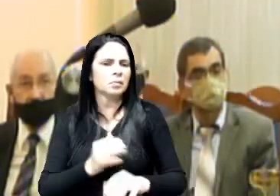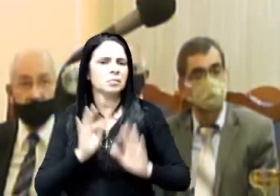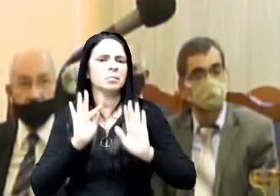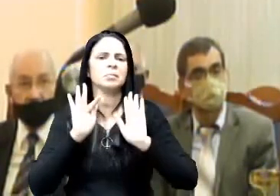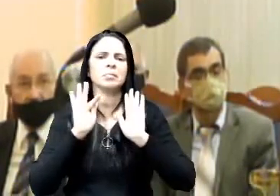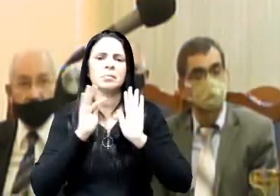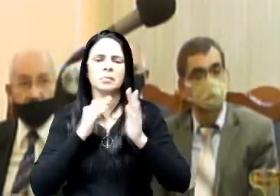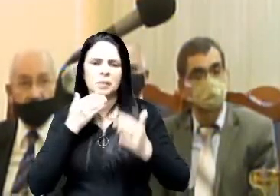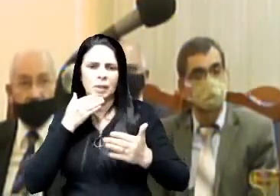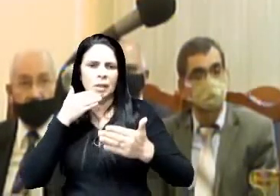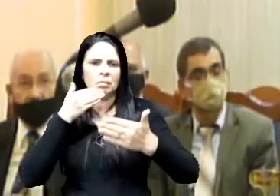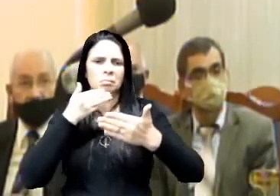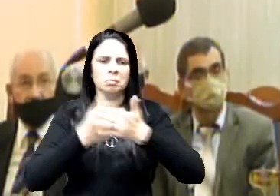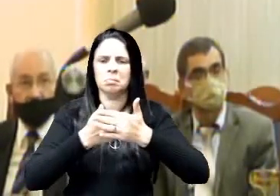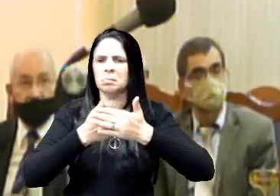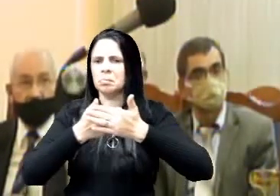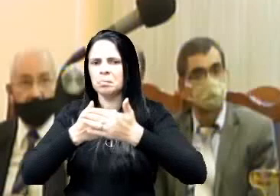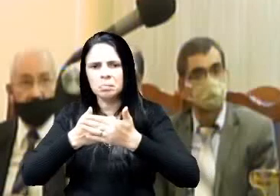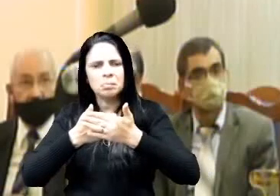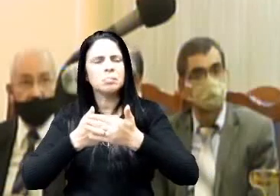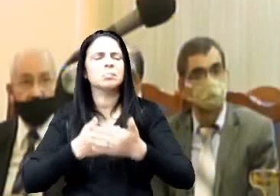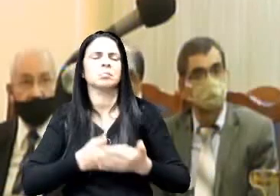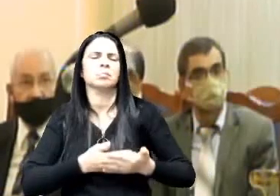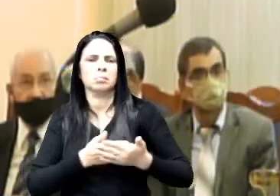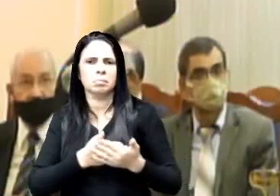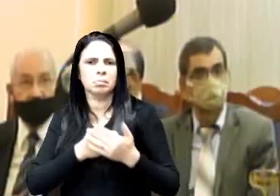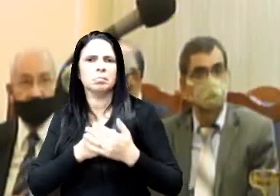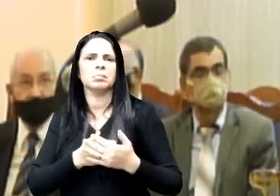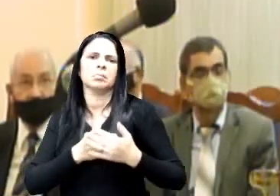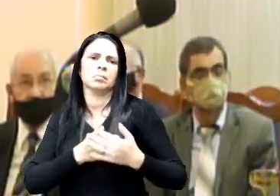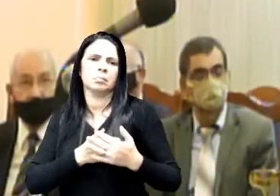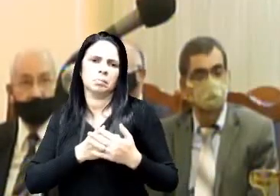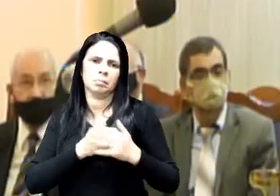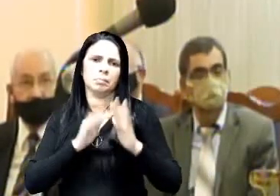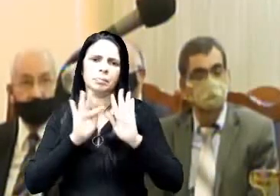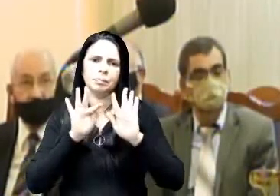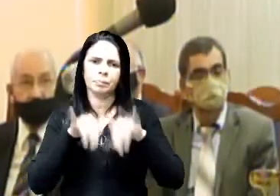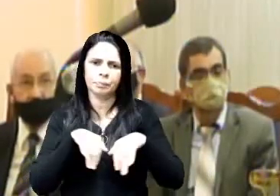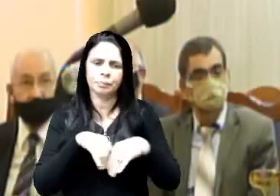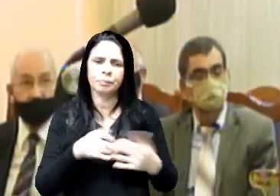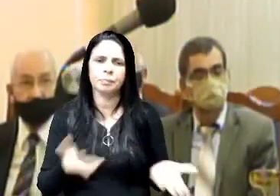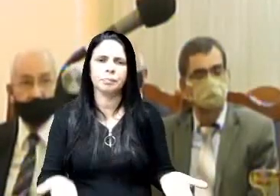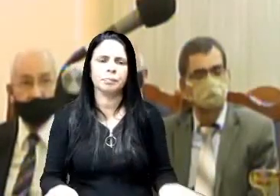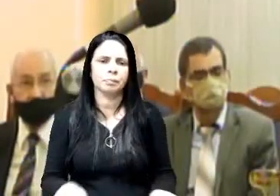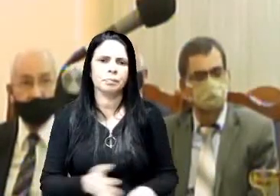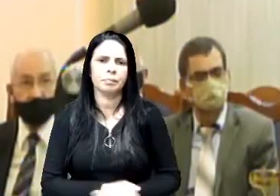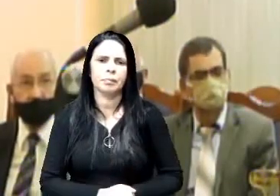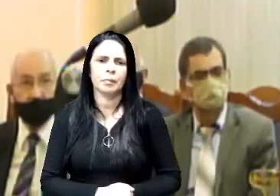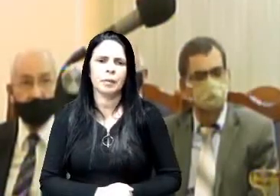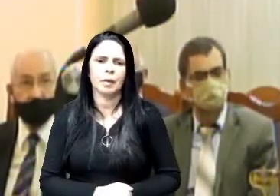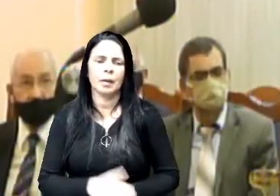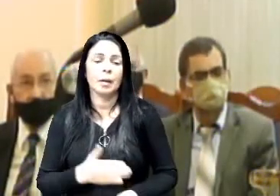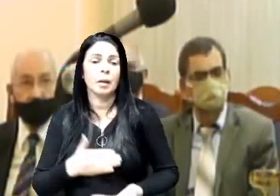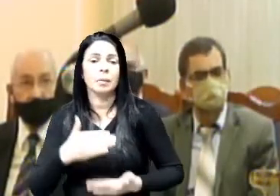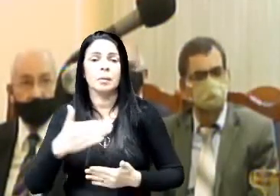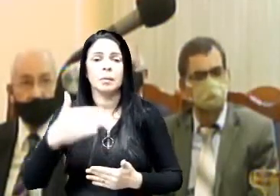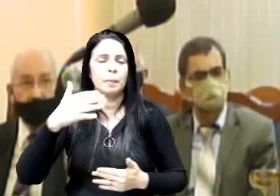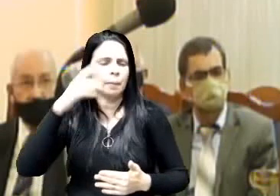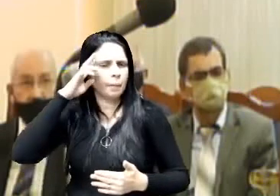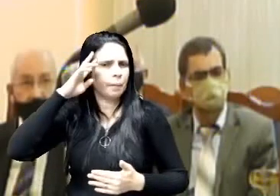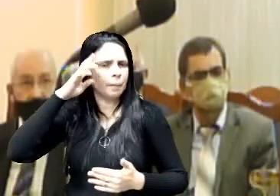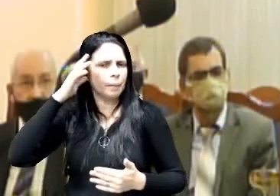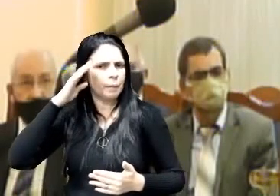aleluia. A igreja chegou na reta final. Daqui para frente é como indo para o fundo de um funil.